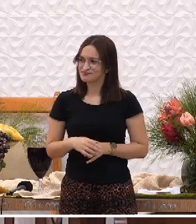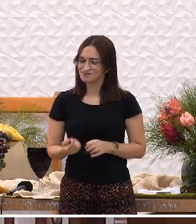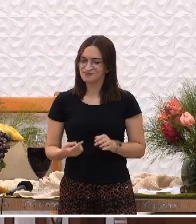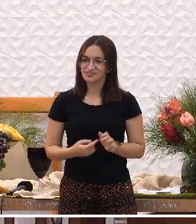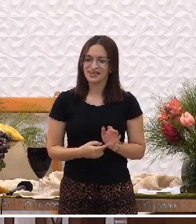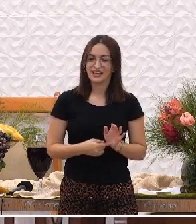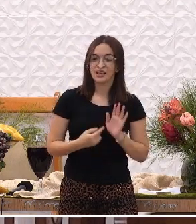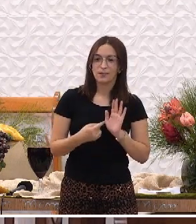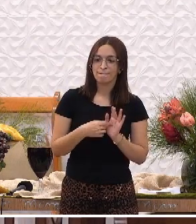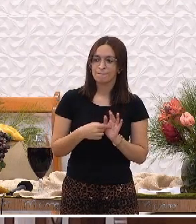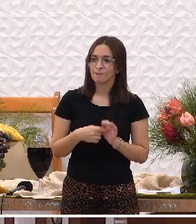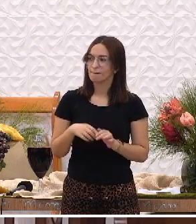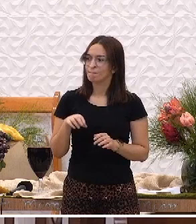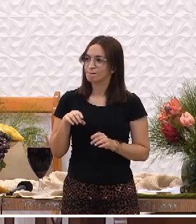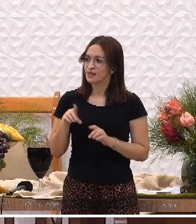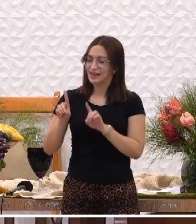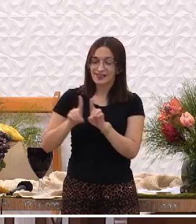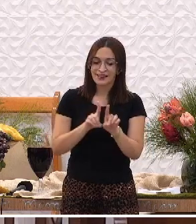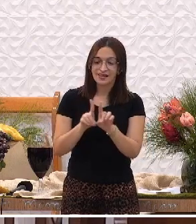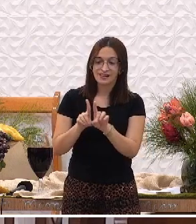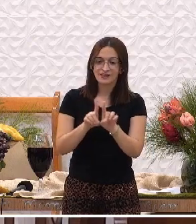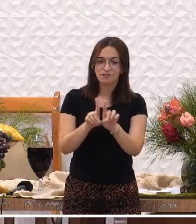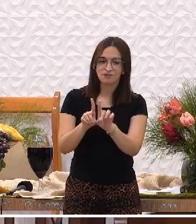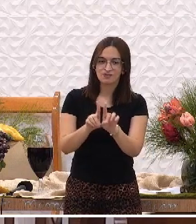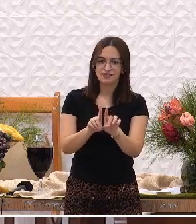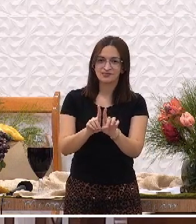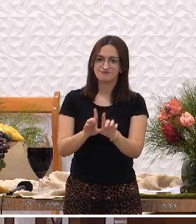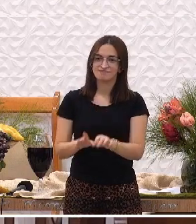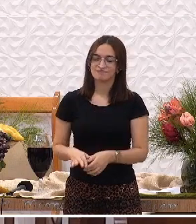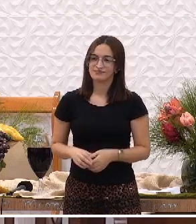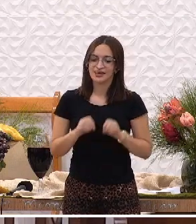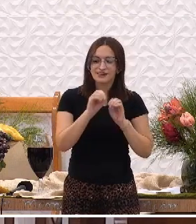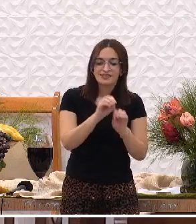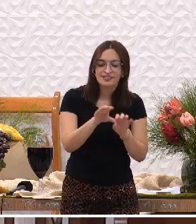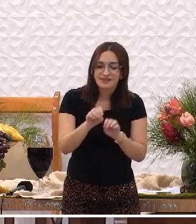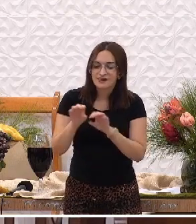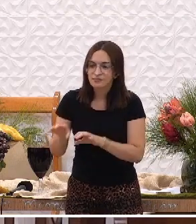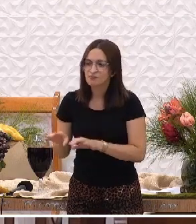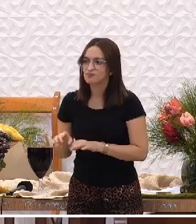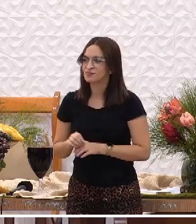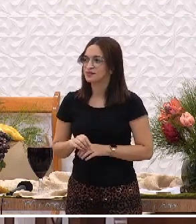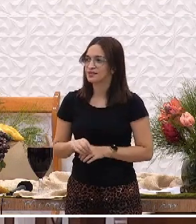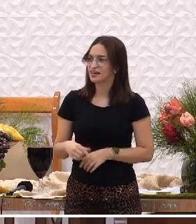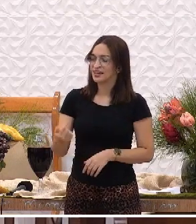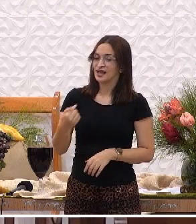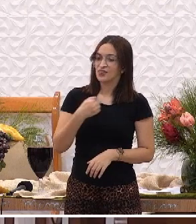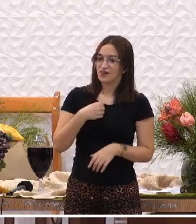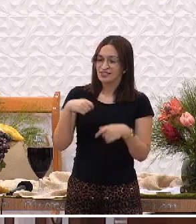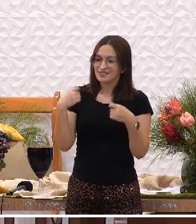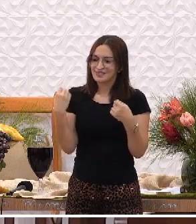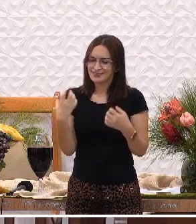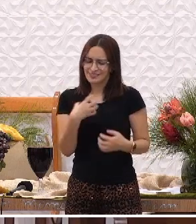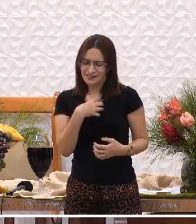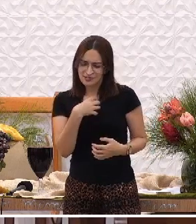Discipulado. Para quem não conhece ainda, eu e o Kassar, a gente tá à frente e a gente sentiu essa necessidade de falar mais uma vez aqui